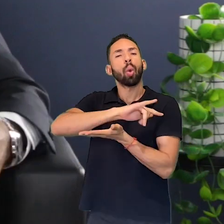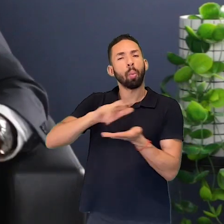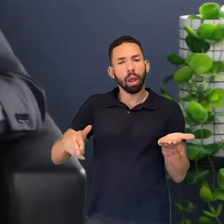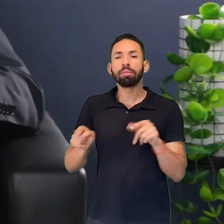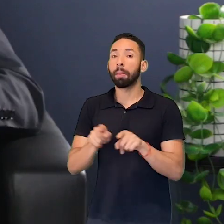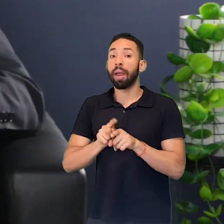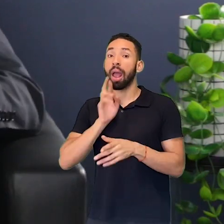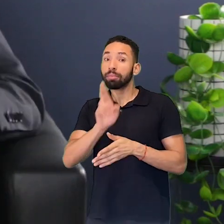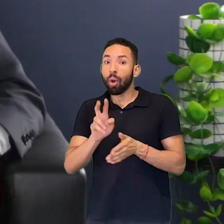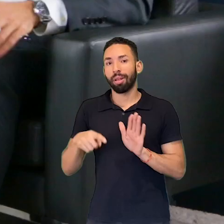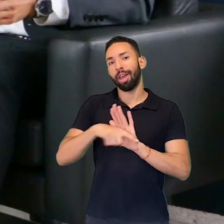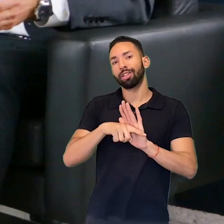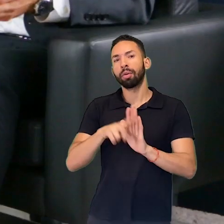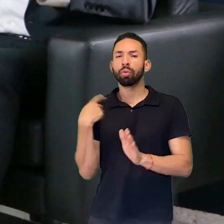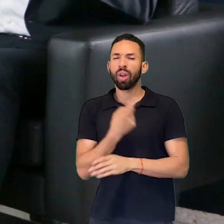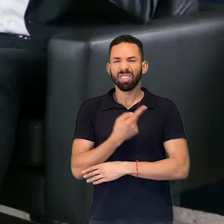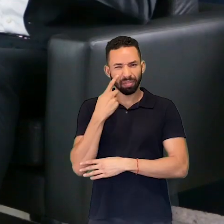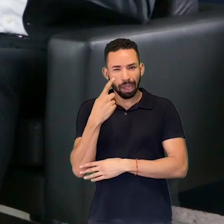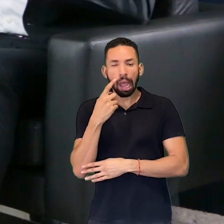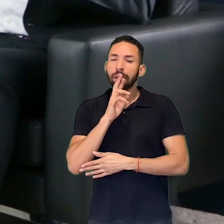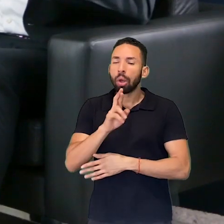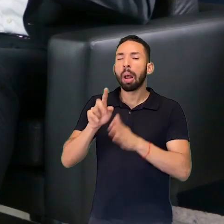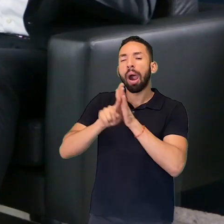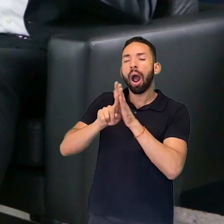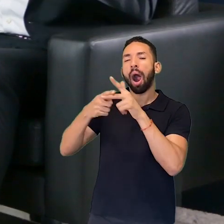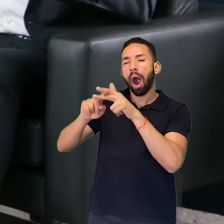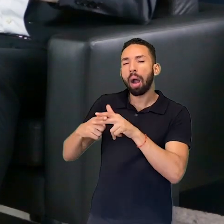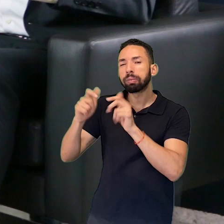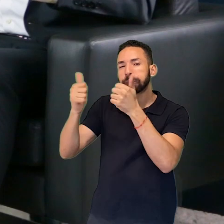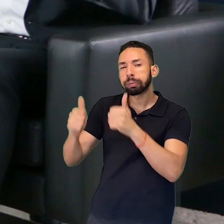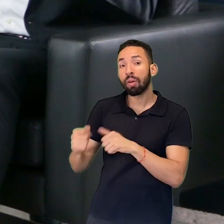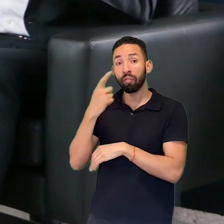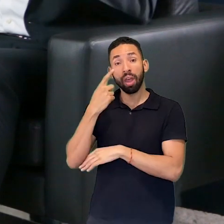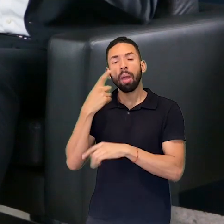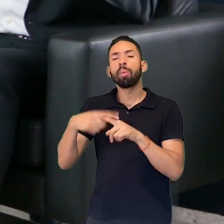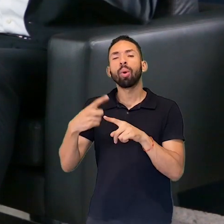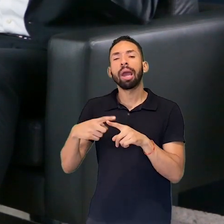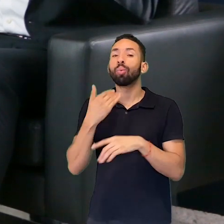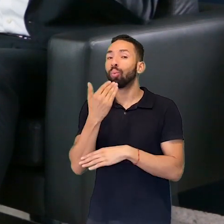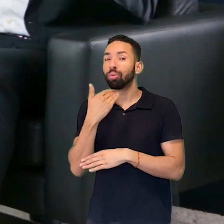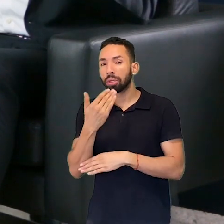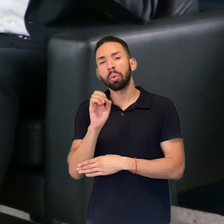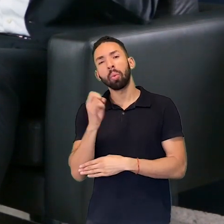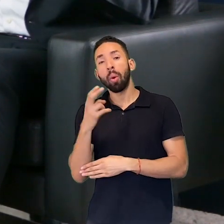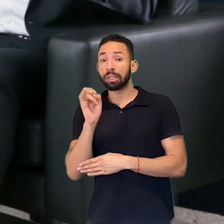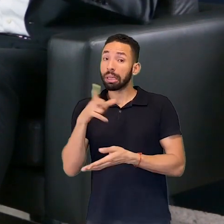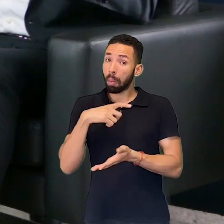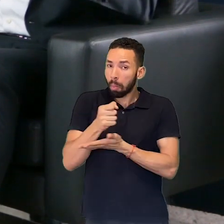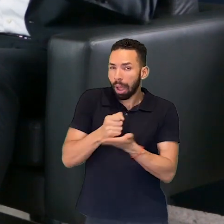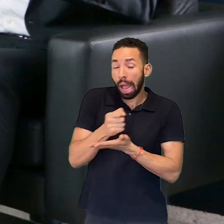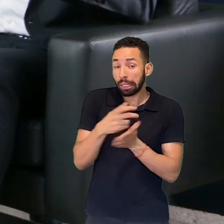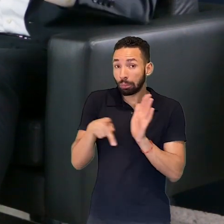os documentos dela e essa negativa. Nós vamos analisar essa negativa, verificar se tem alguma razoabilidade, se tem